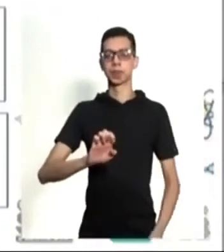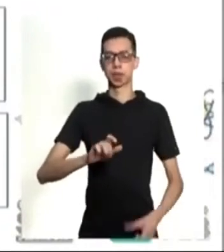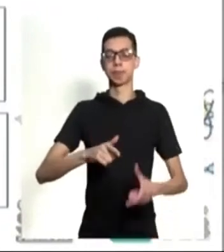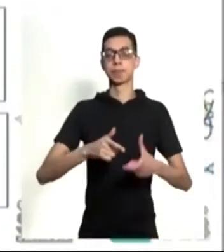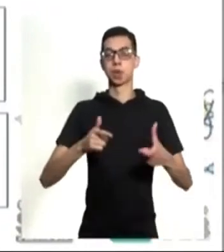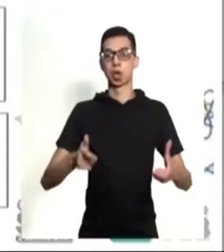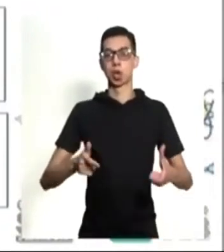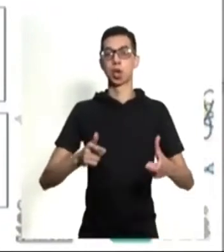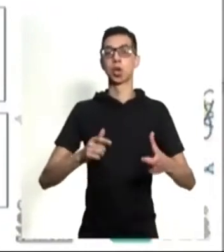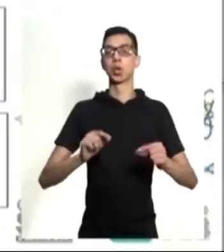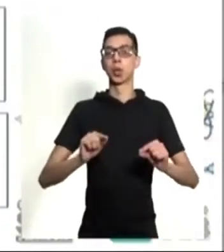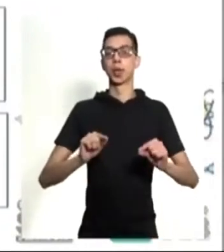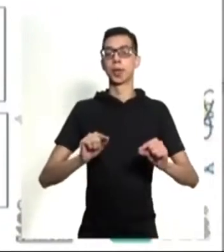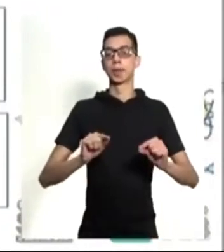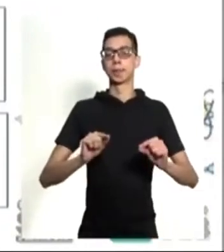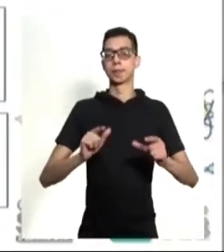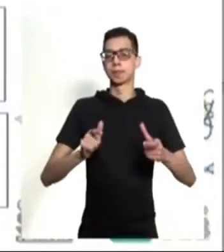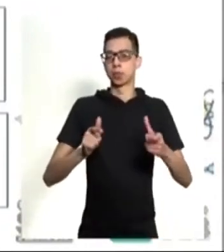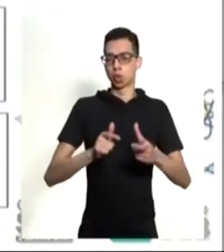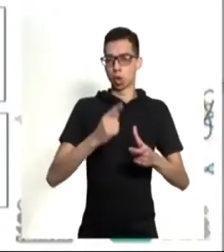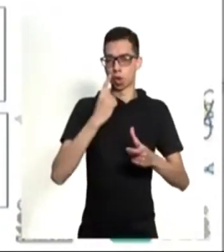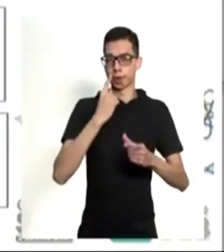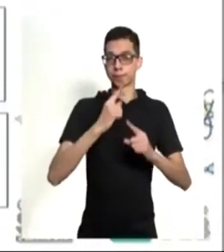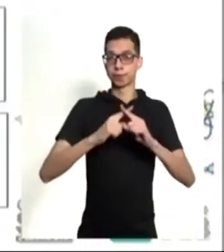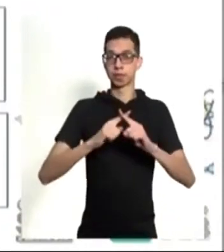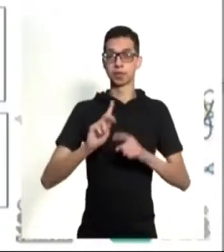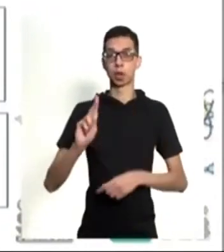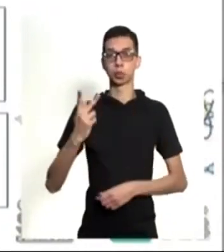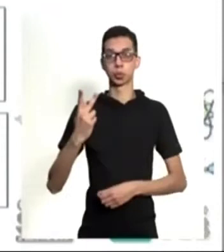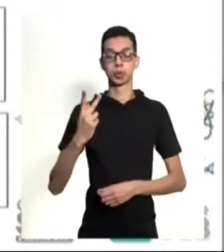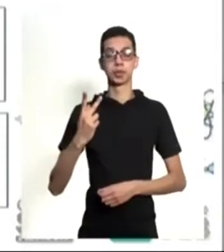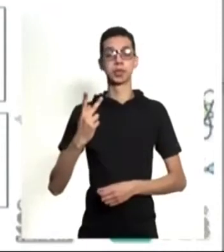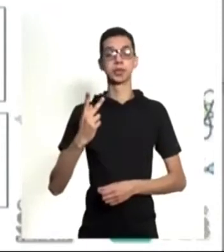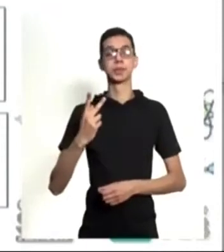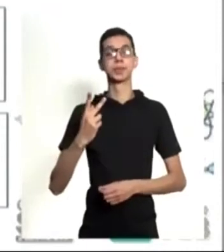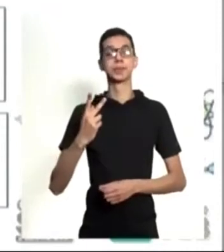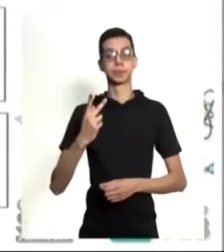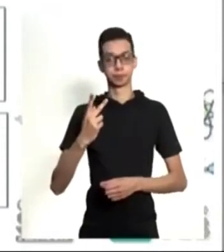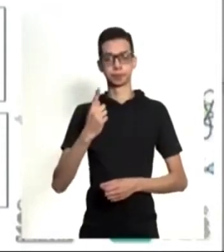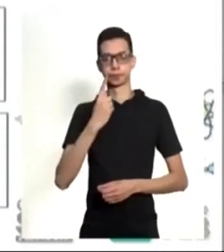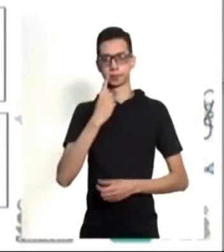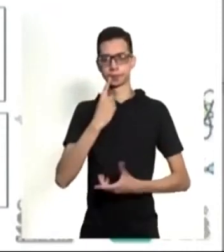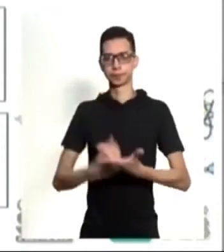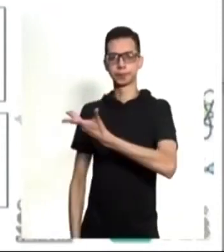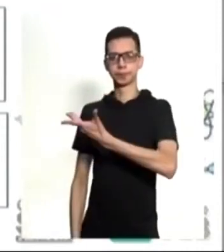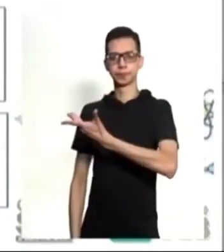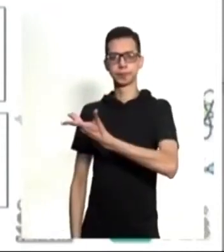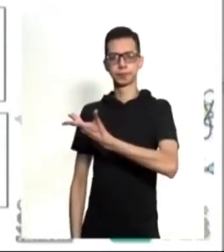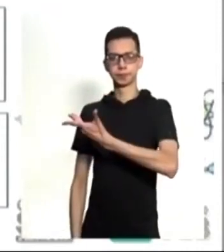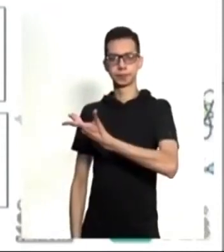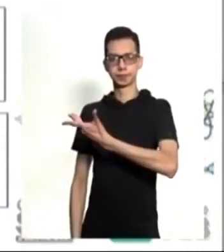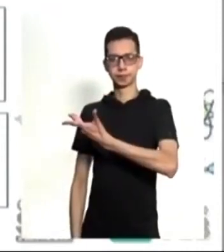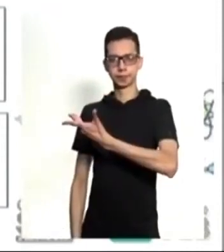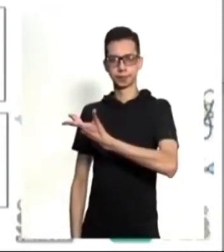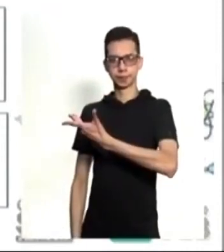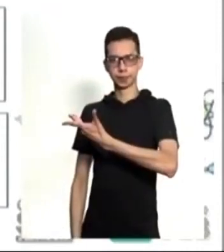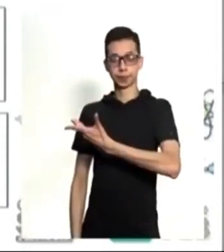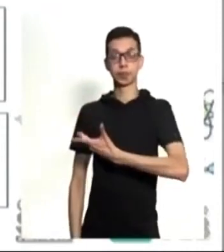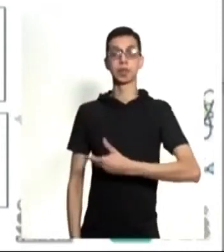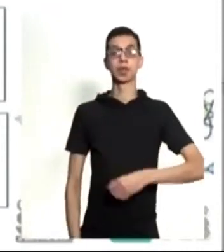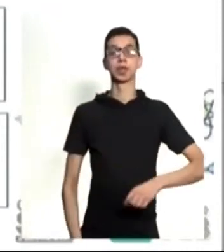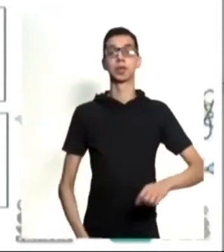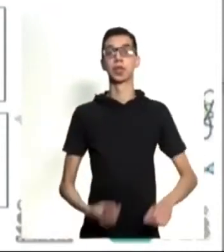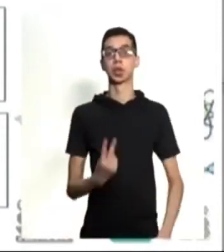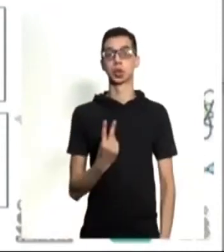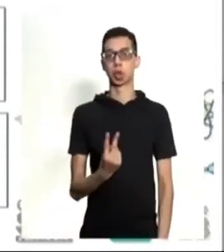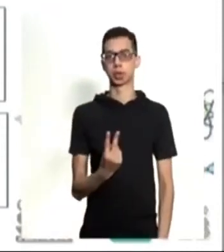por 2. Olha lá. Base maior mais base menor vezes a altura sobre 2. Essa é a área da base, é a